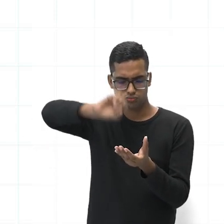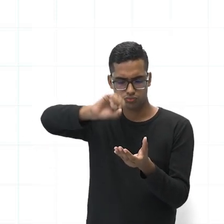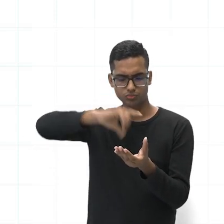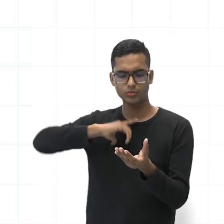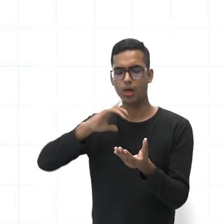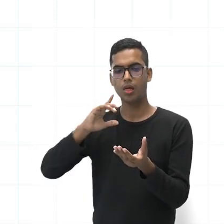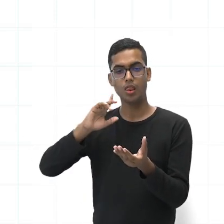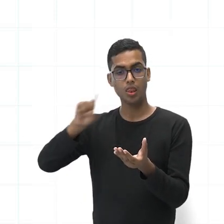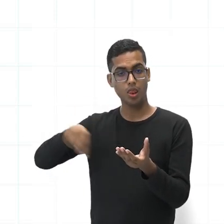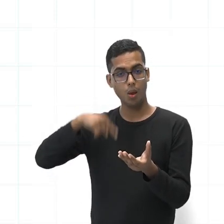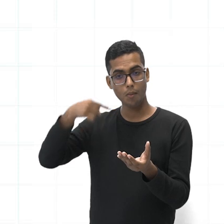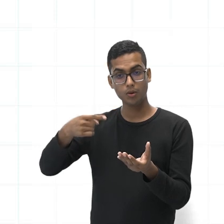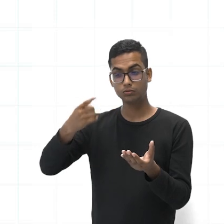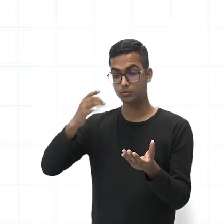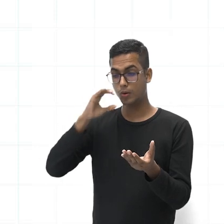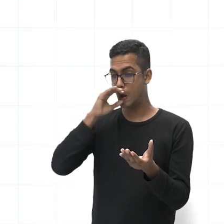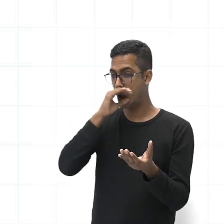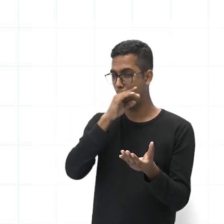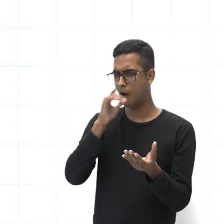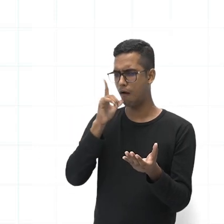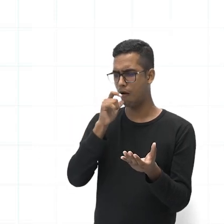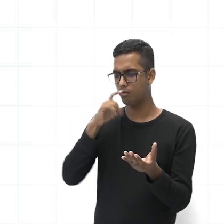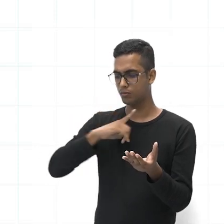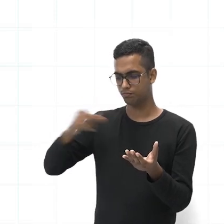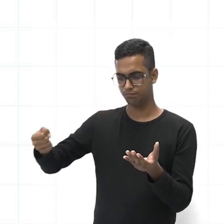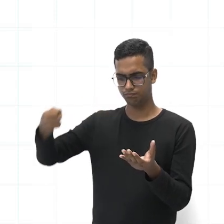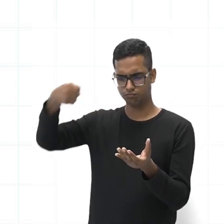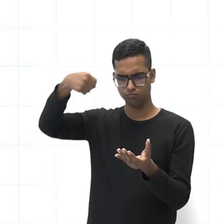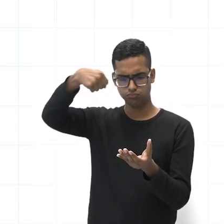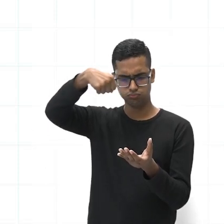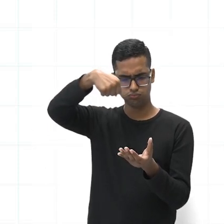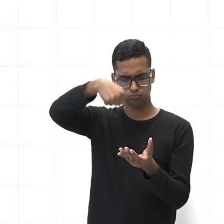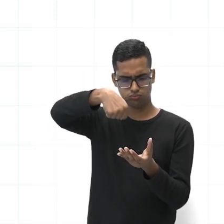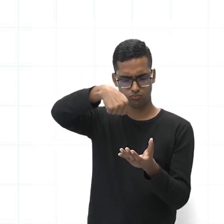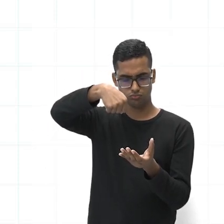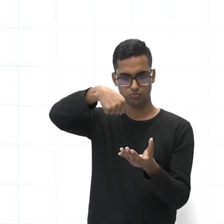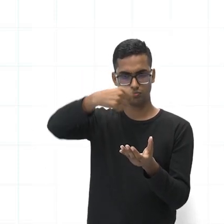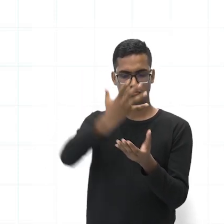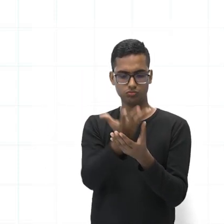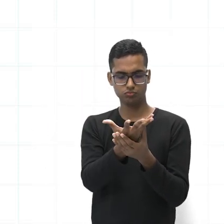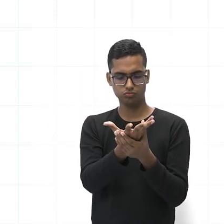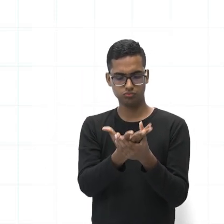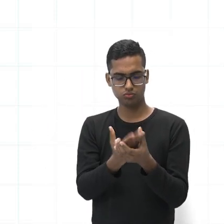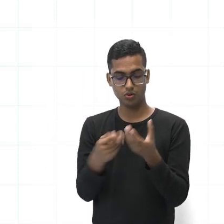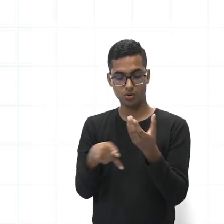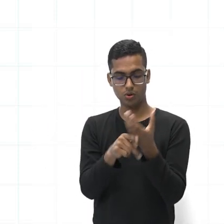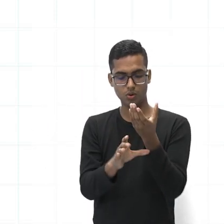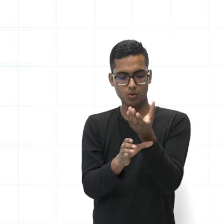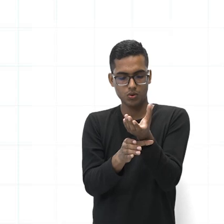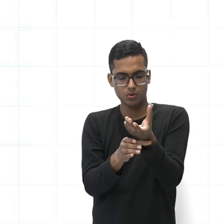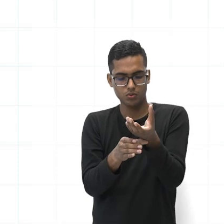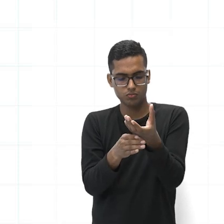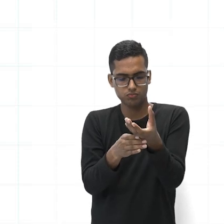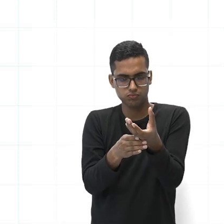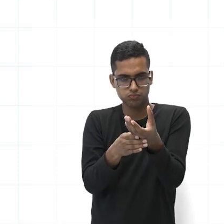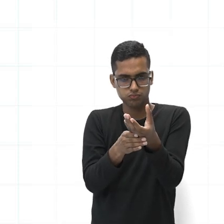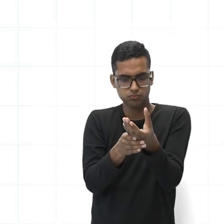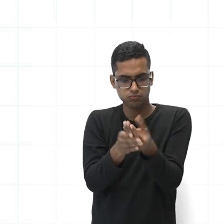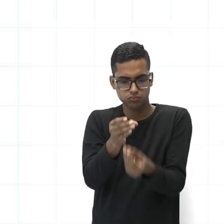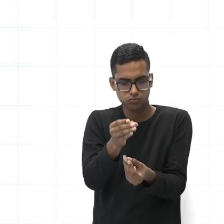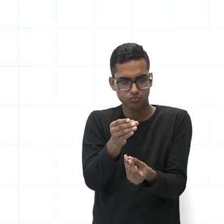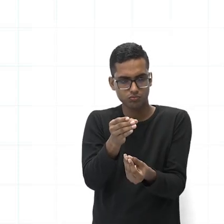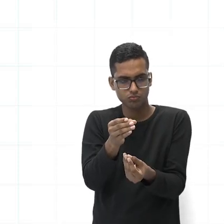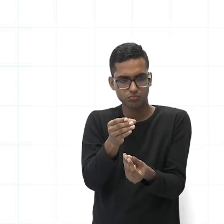de filtração no nosso ar-condicionado. Temos um filtro, né, que vai ali